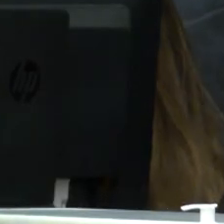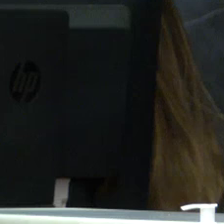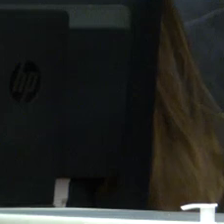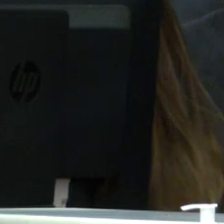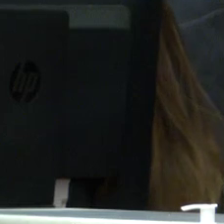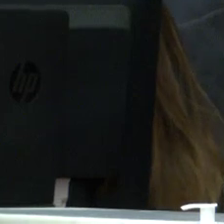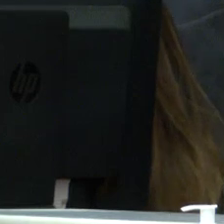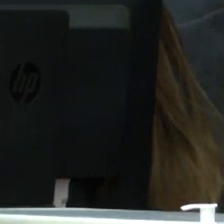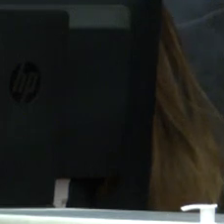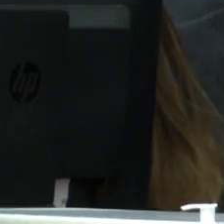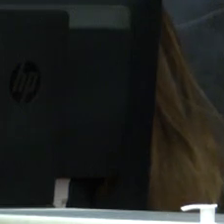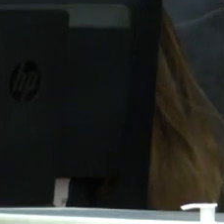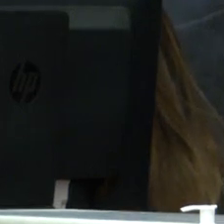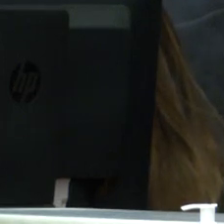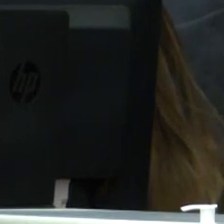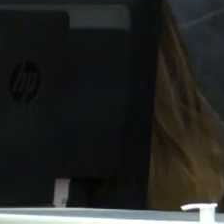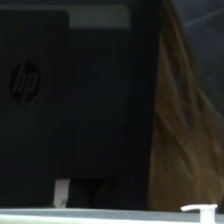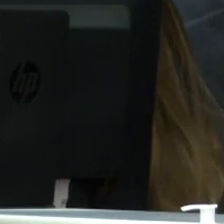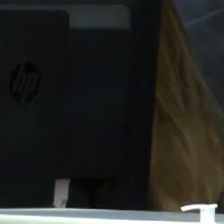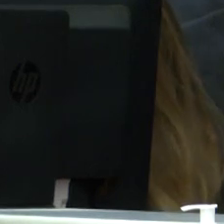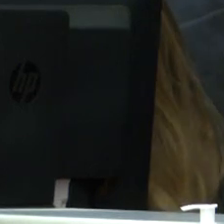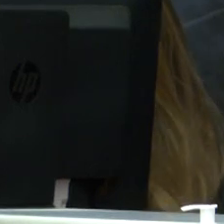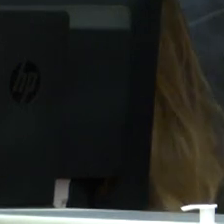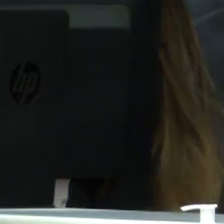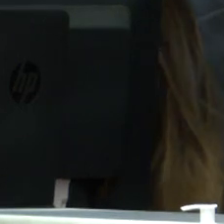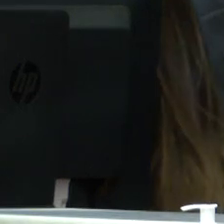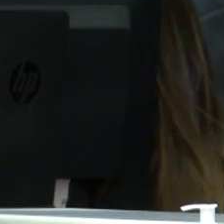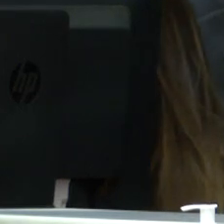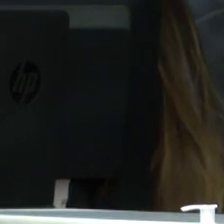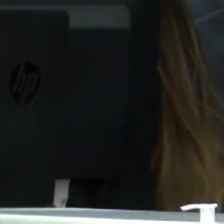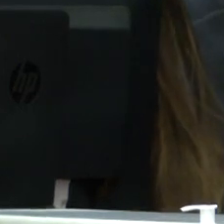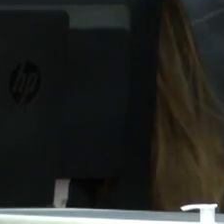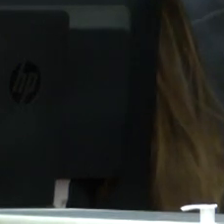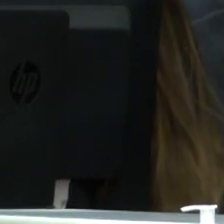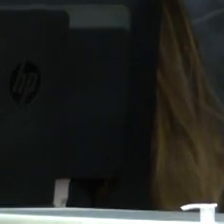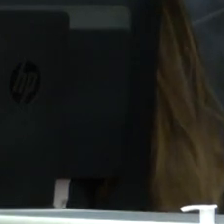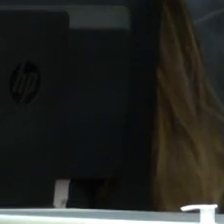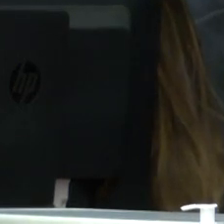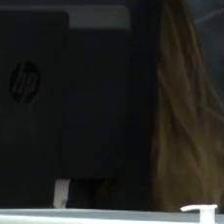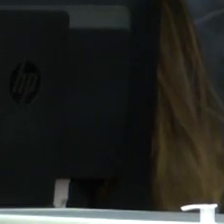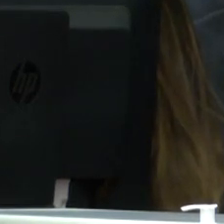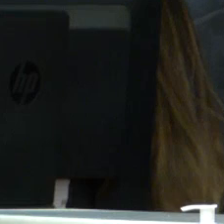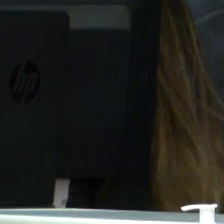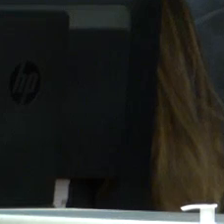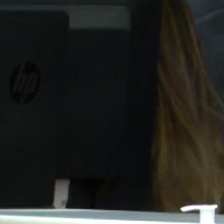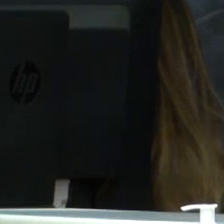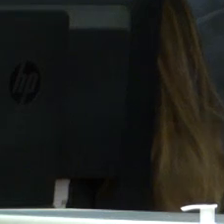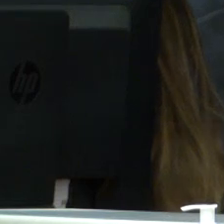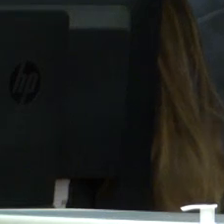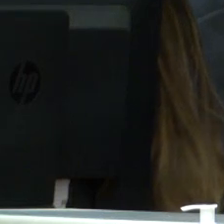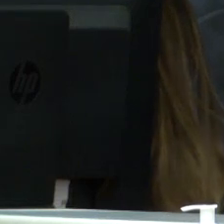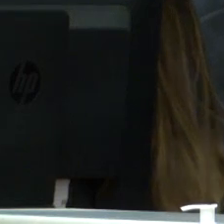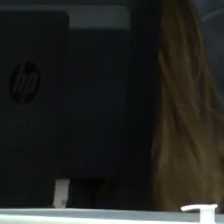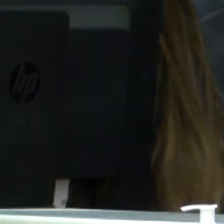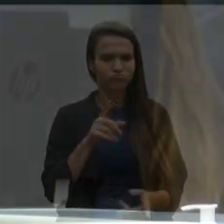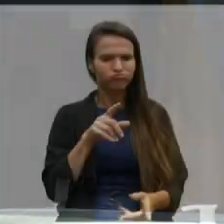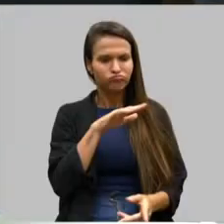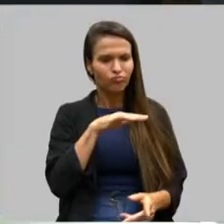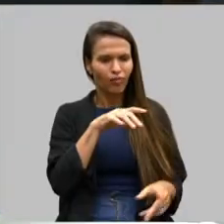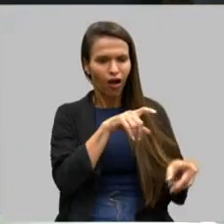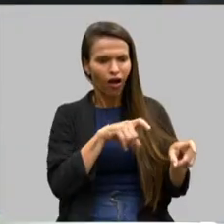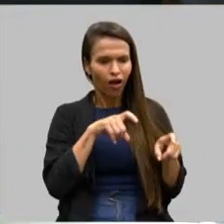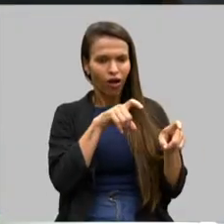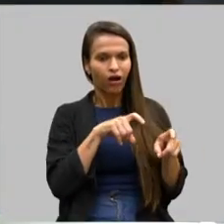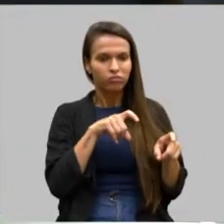a todos nós. Então, quando a gente fala afeta o setor A, o setor B, quando você afeta a agricultura, você afeta toda a